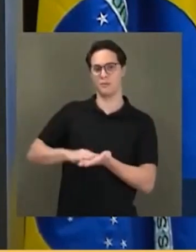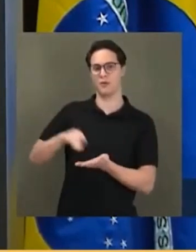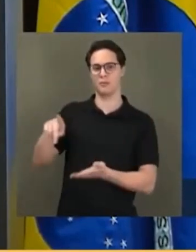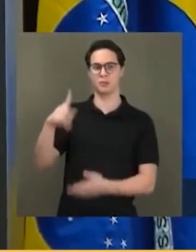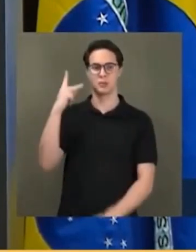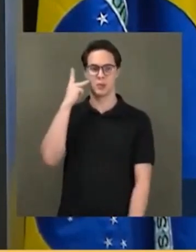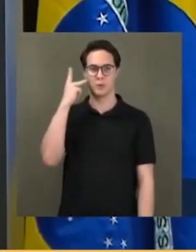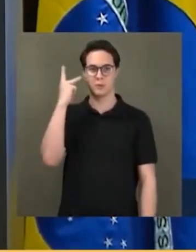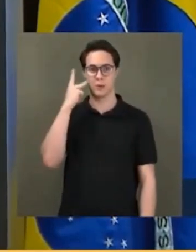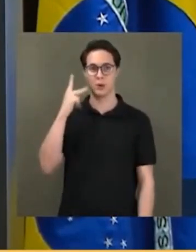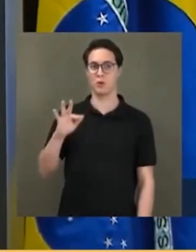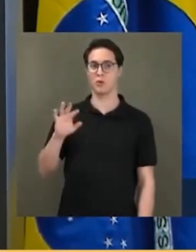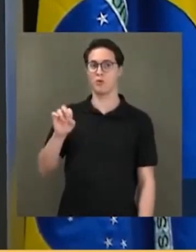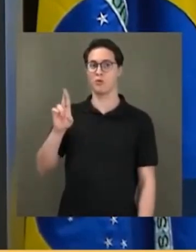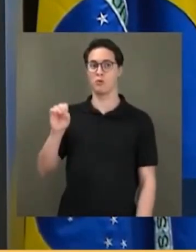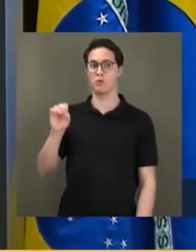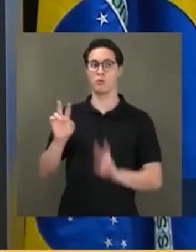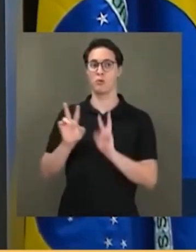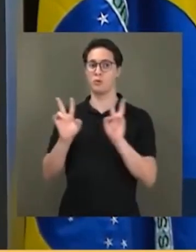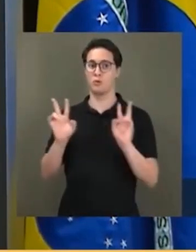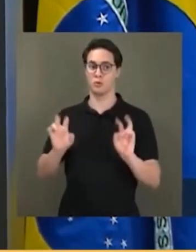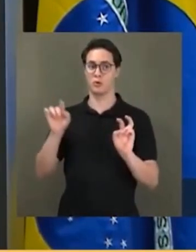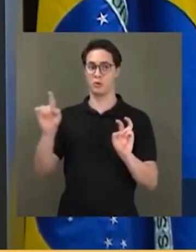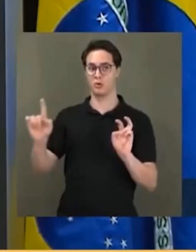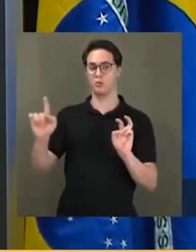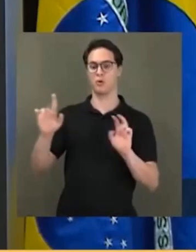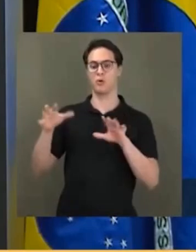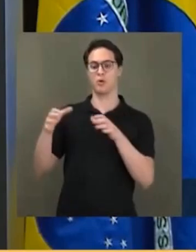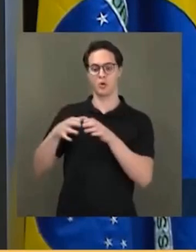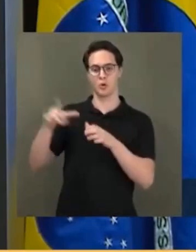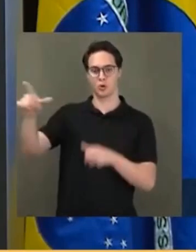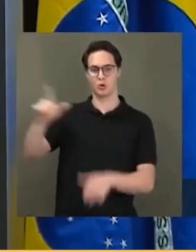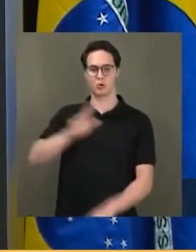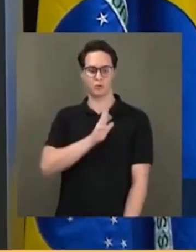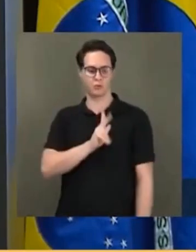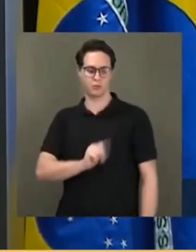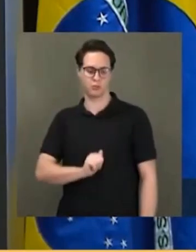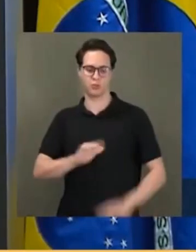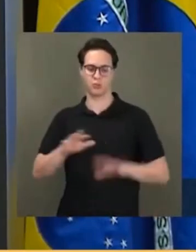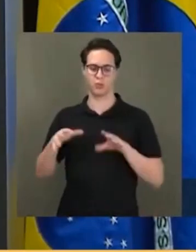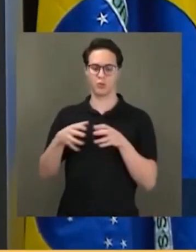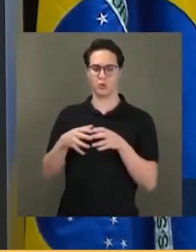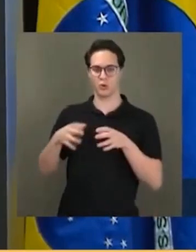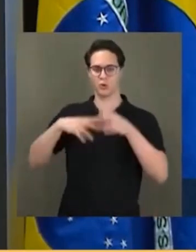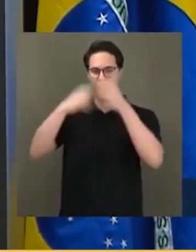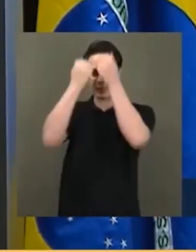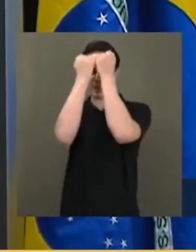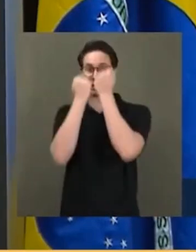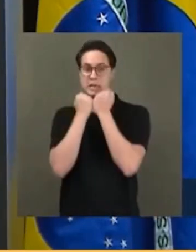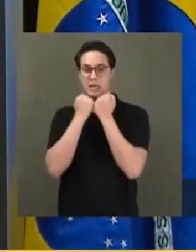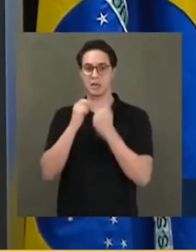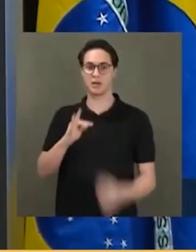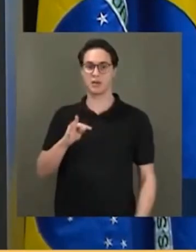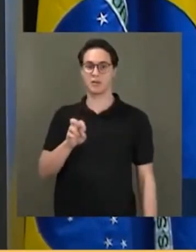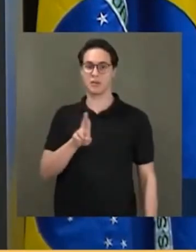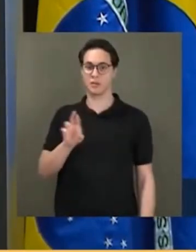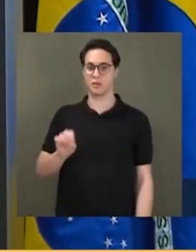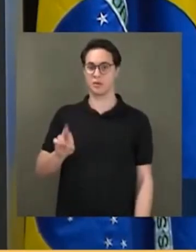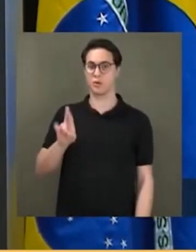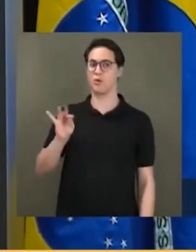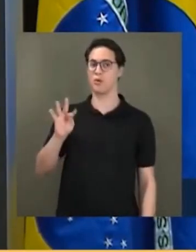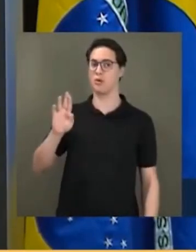Paulo em relação aos palestinos e dos grupos terroristas que os apoiam em